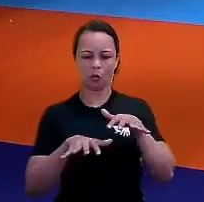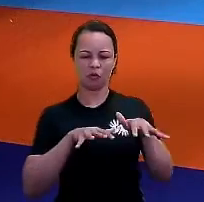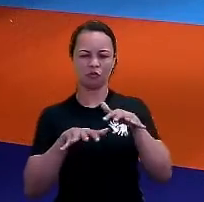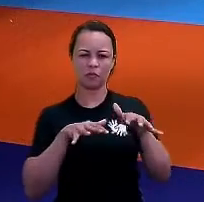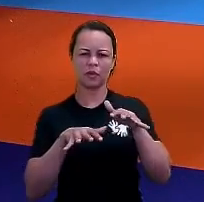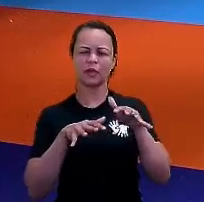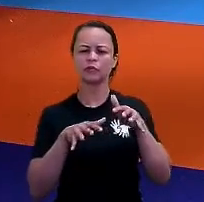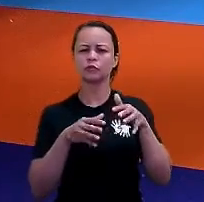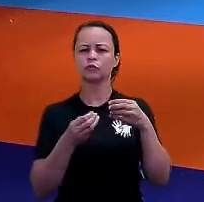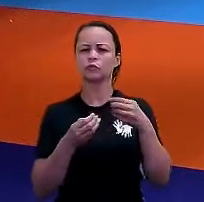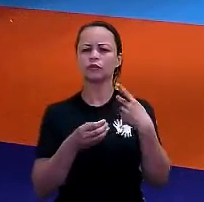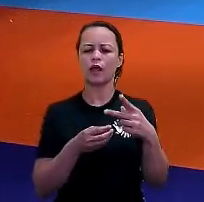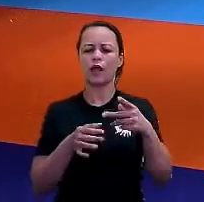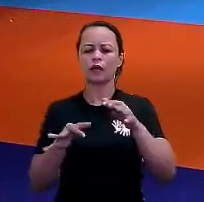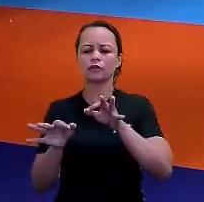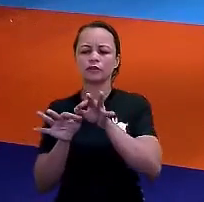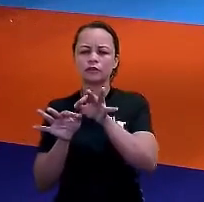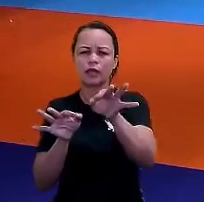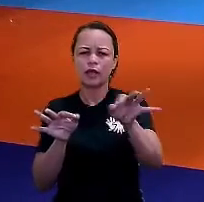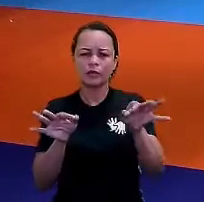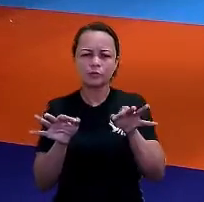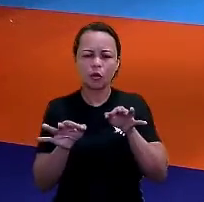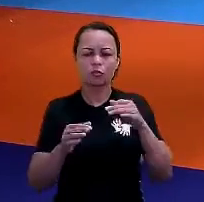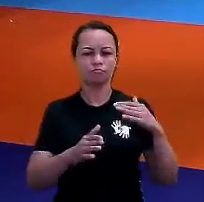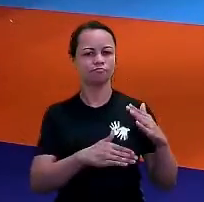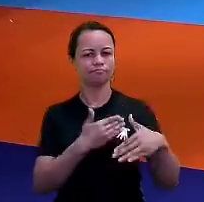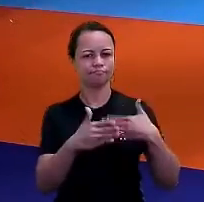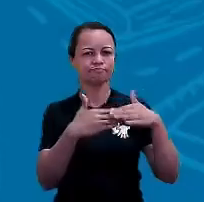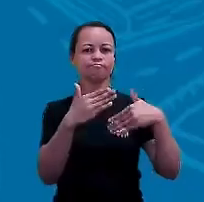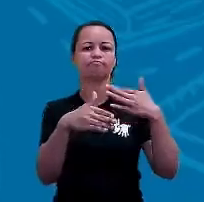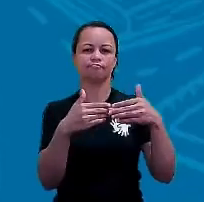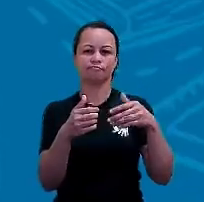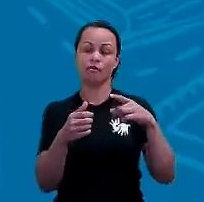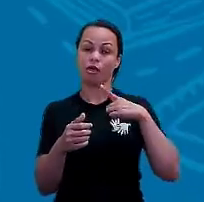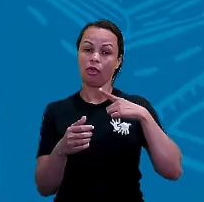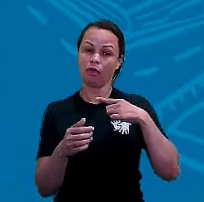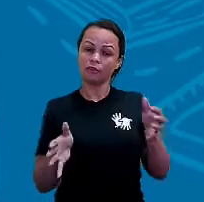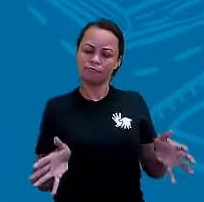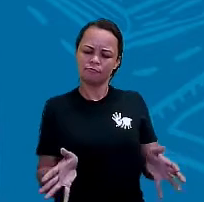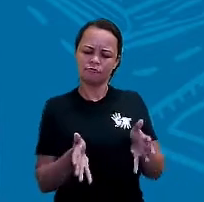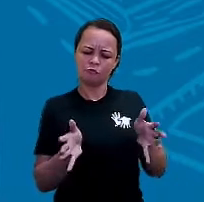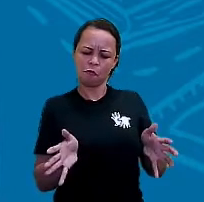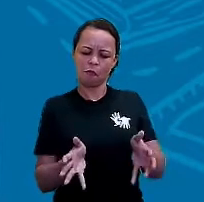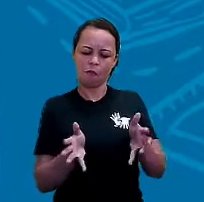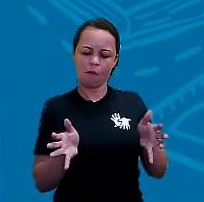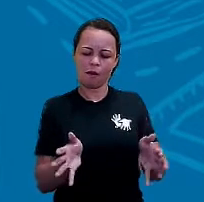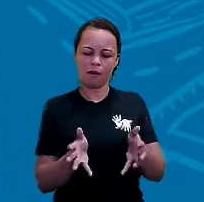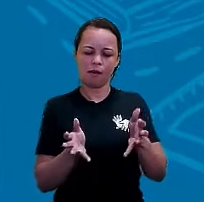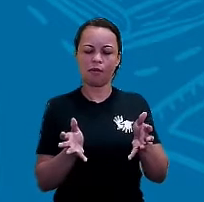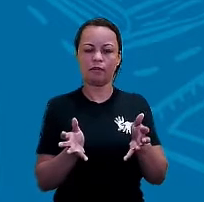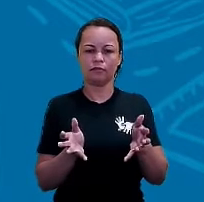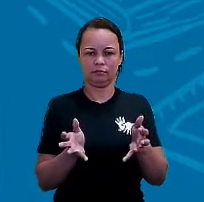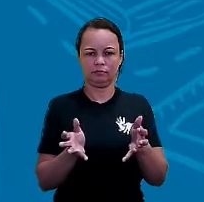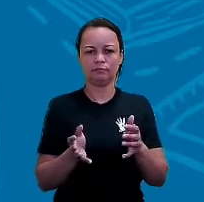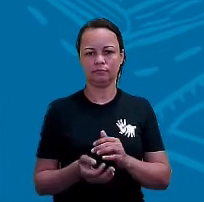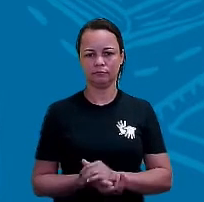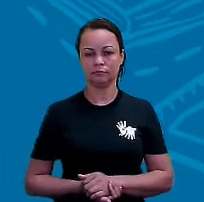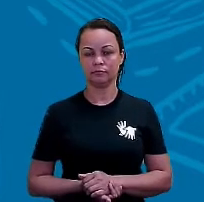ele era desenvolvido, ele tinha uma influência. Além